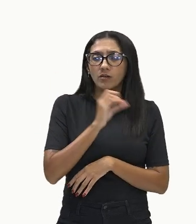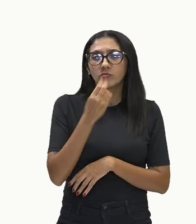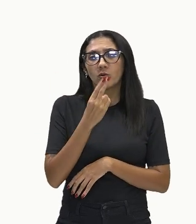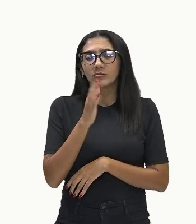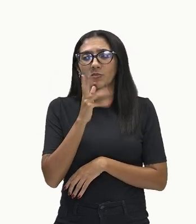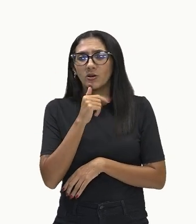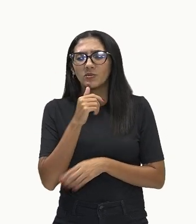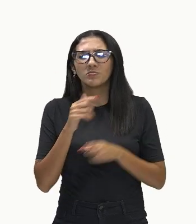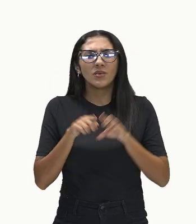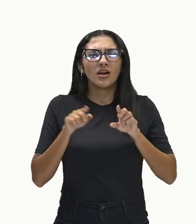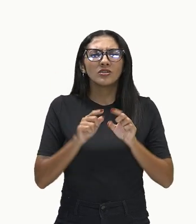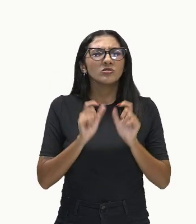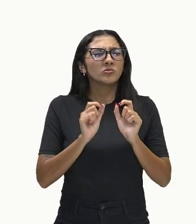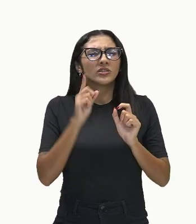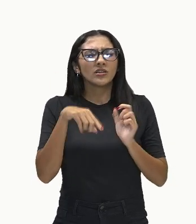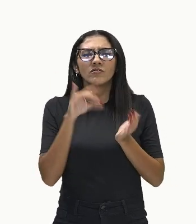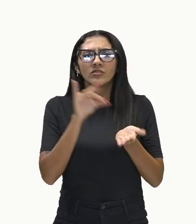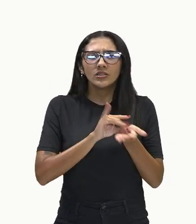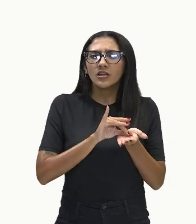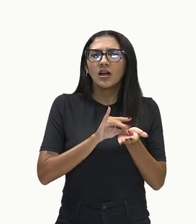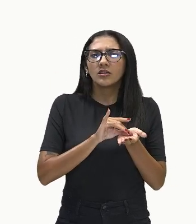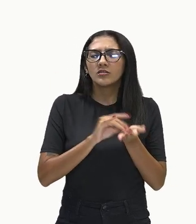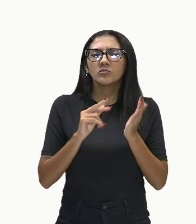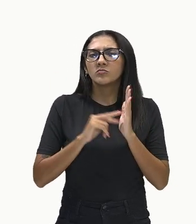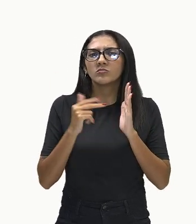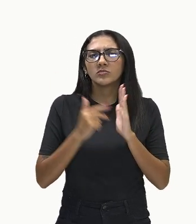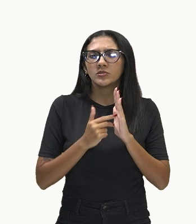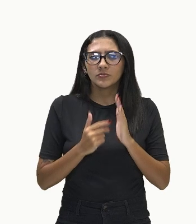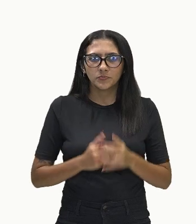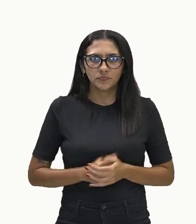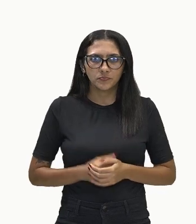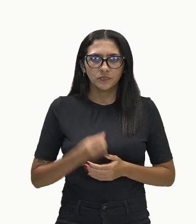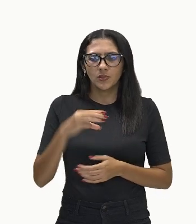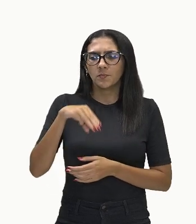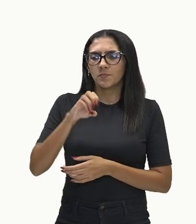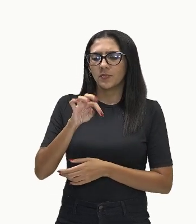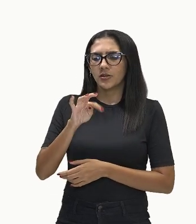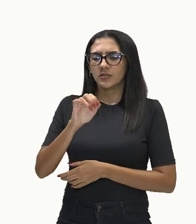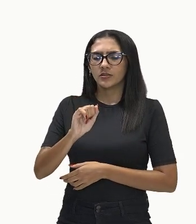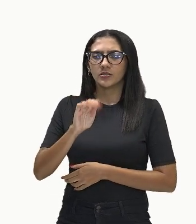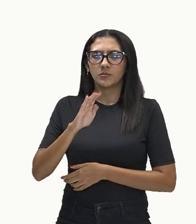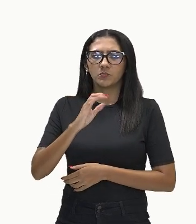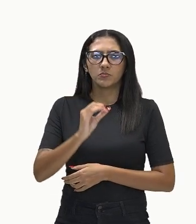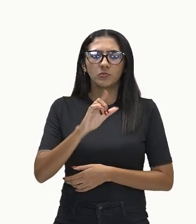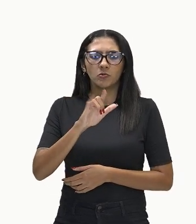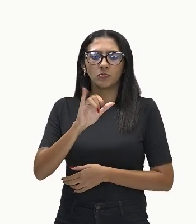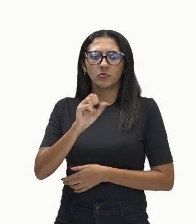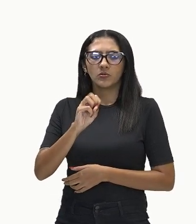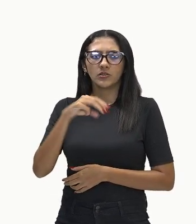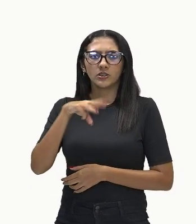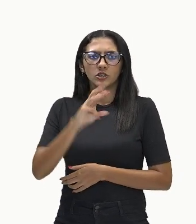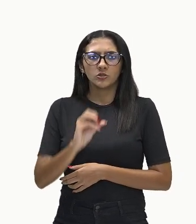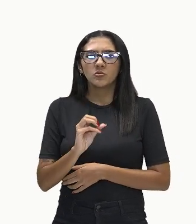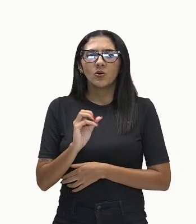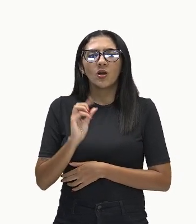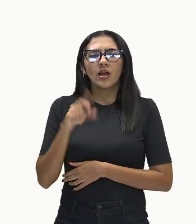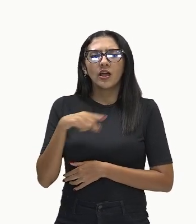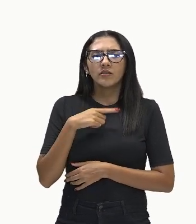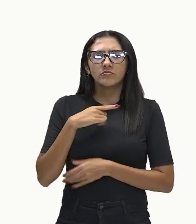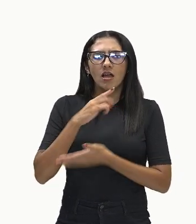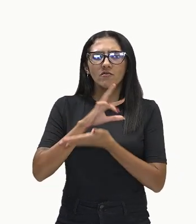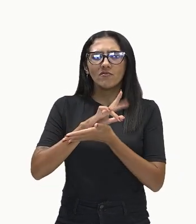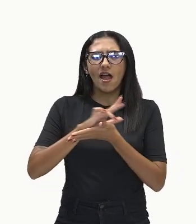afinal, o que é o metabolismo? O metabolismo é o nome dado ao conjunto de reações